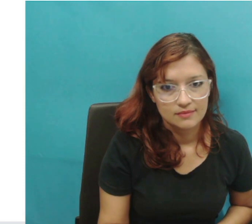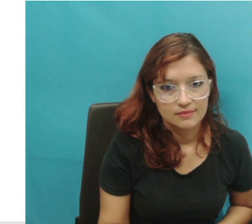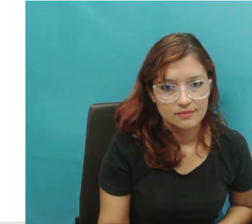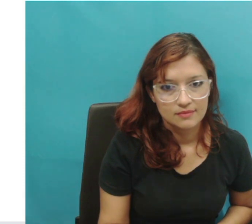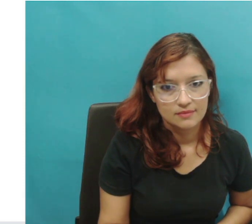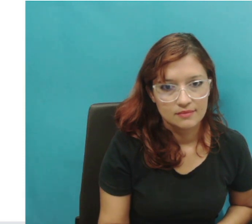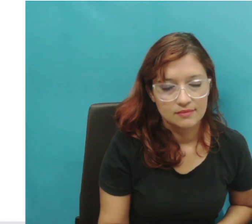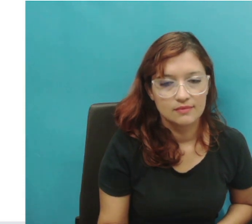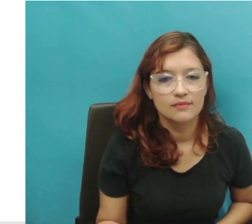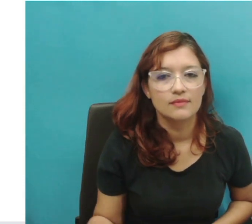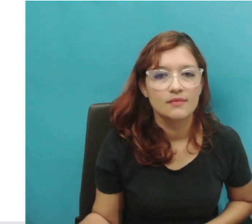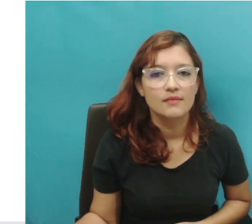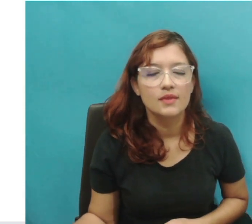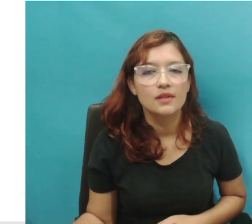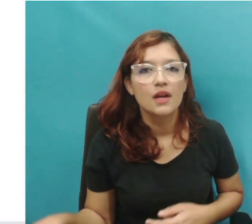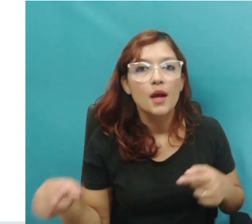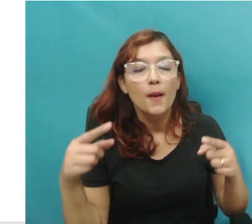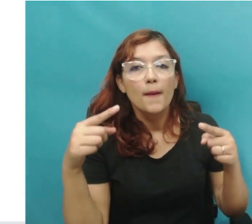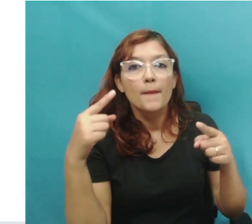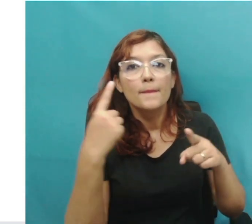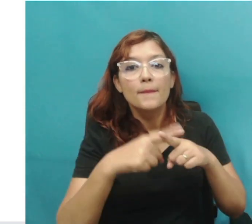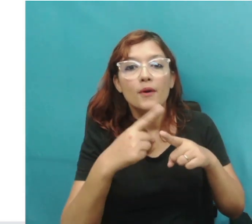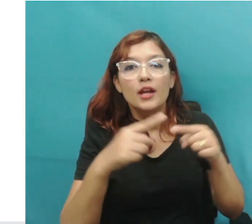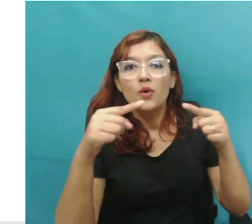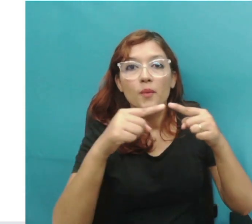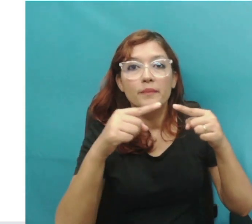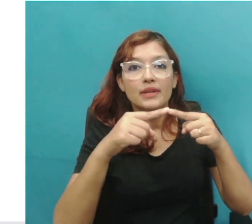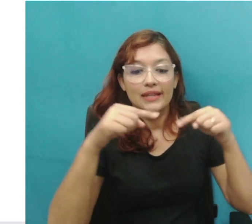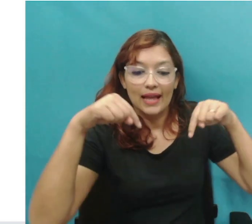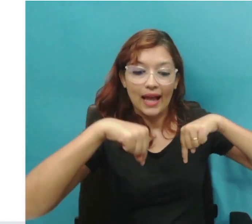nesta com T,